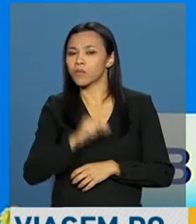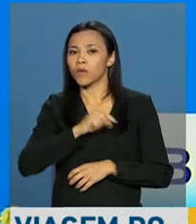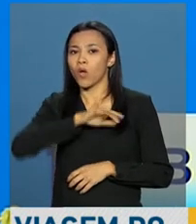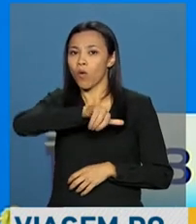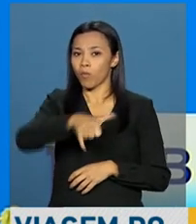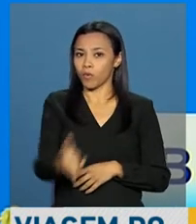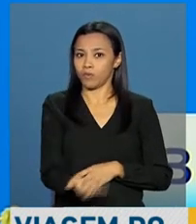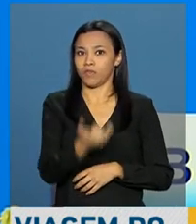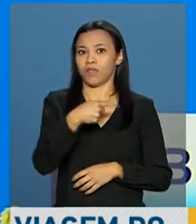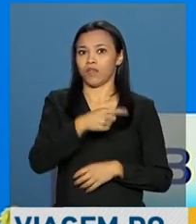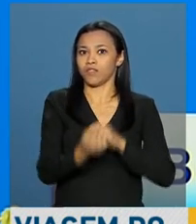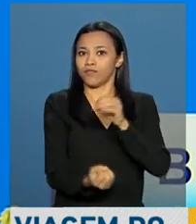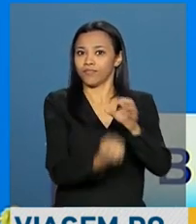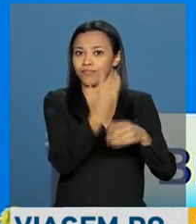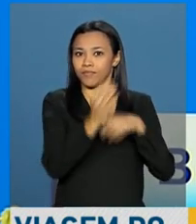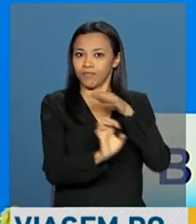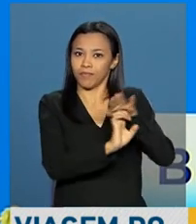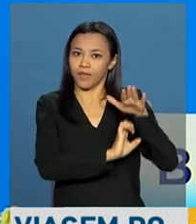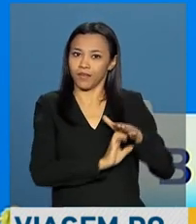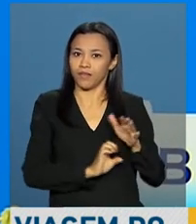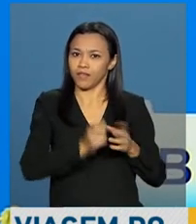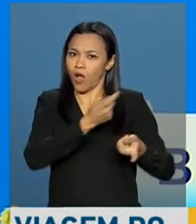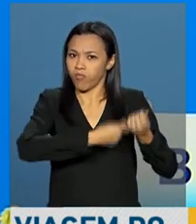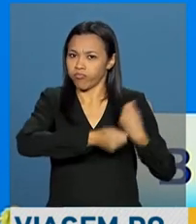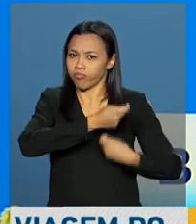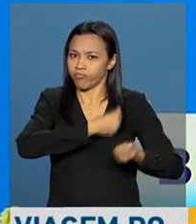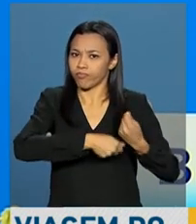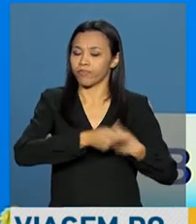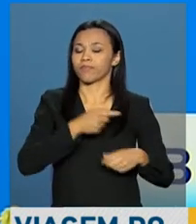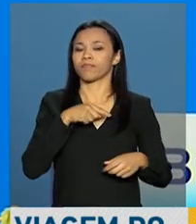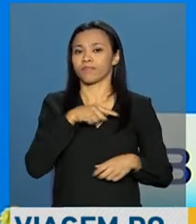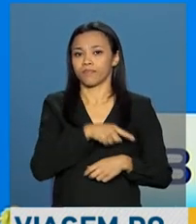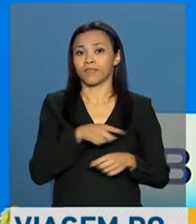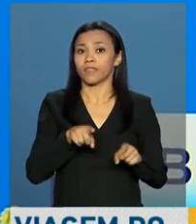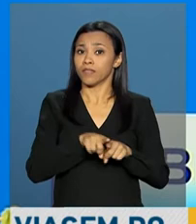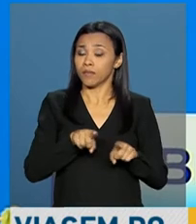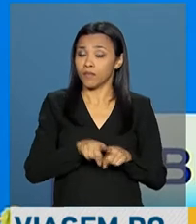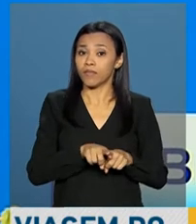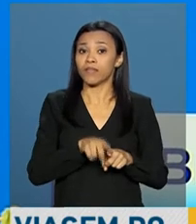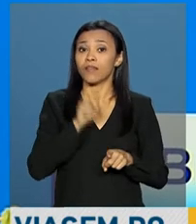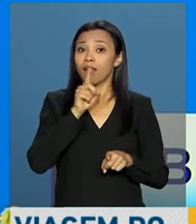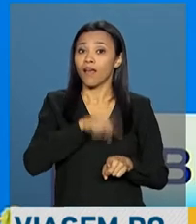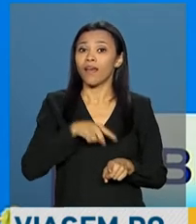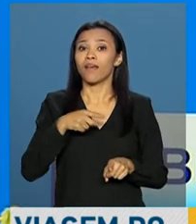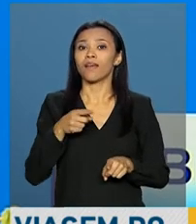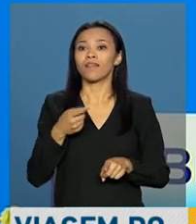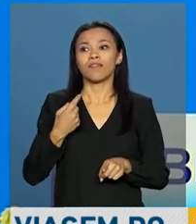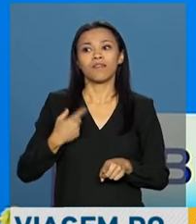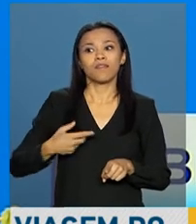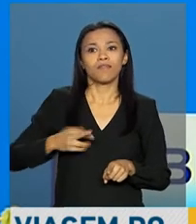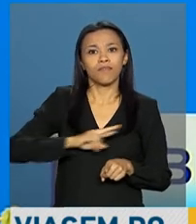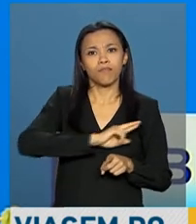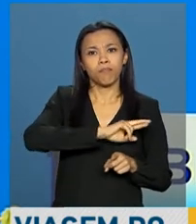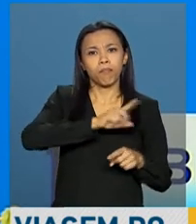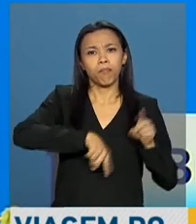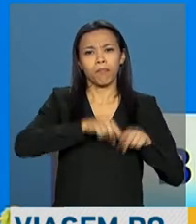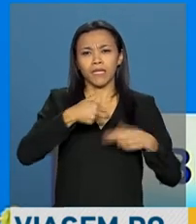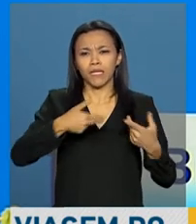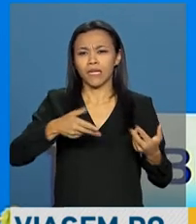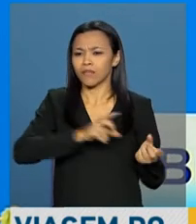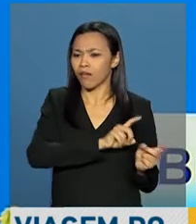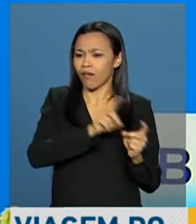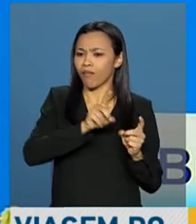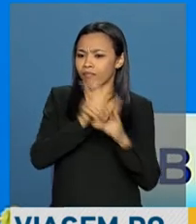oportunidades de negócios, representam destinos dos mais vantajosos para nossos produtos